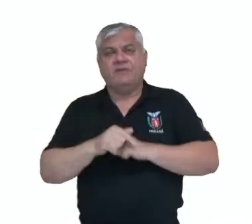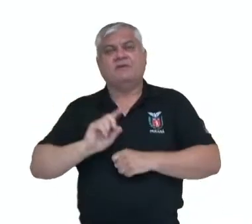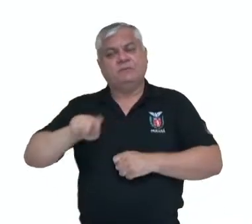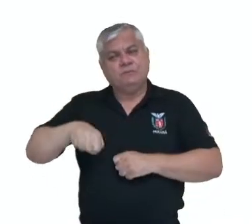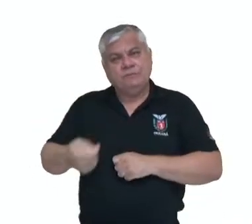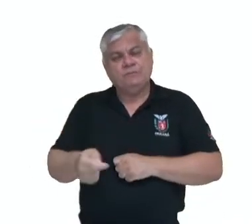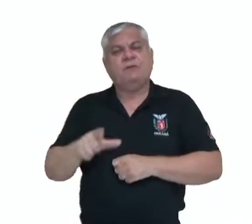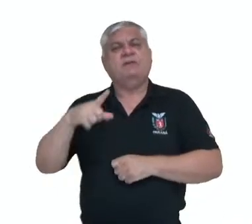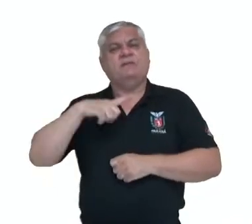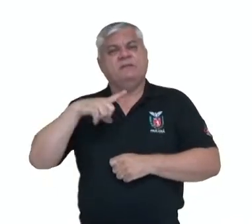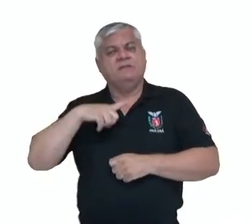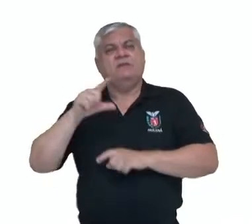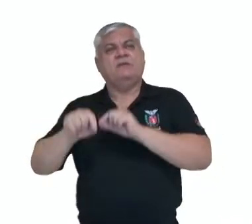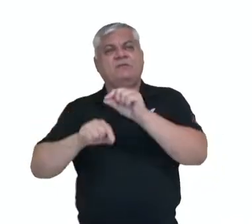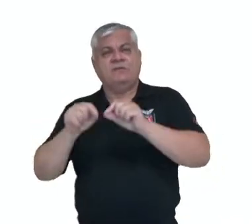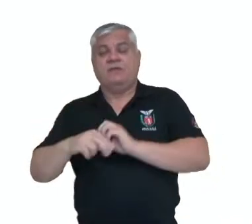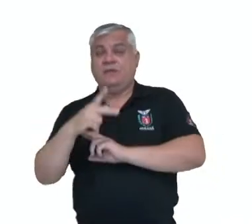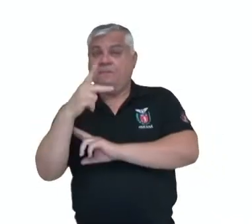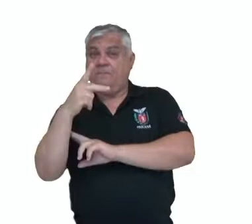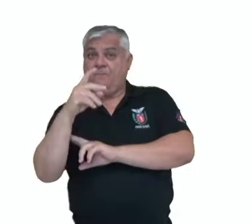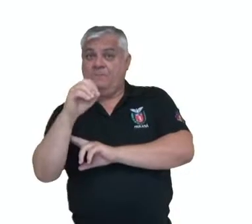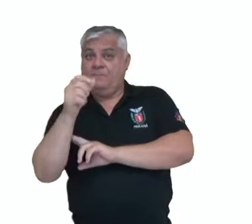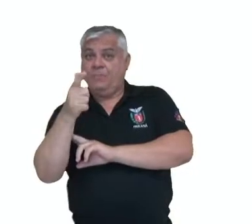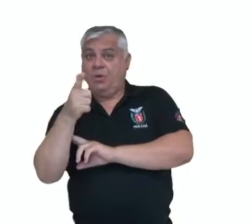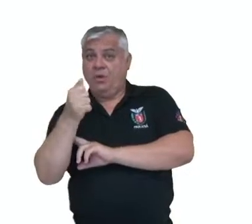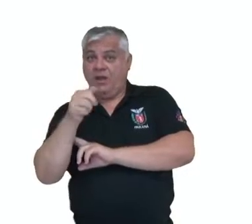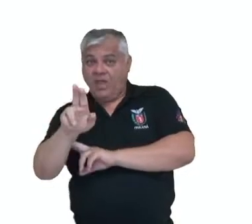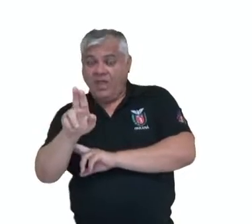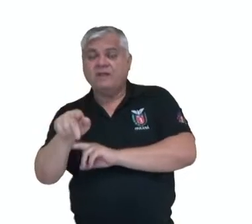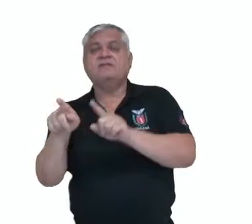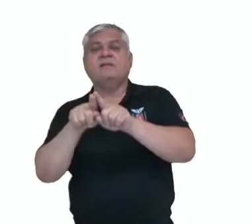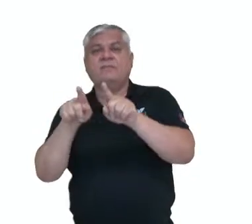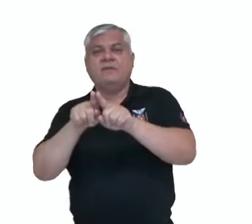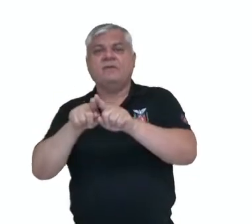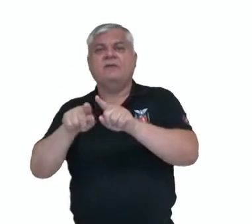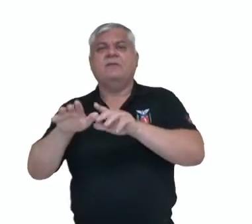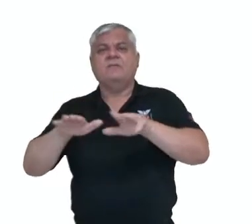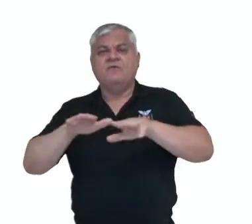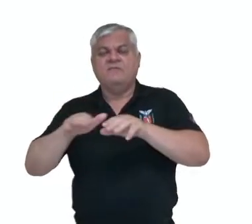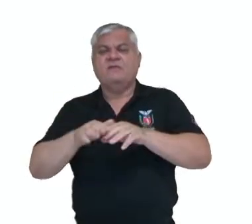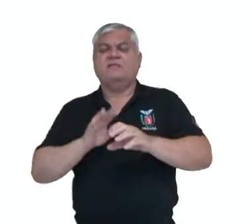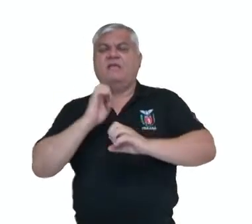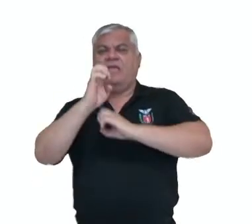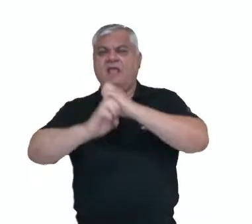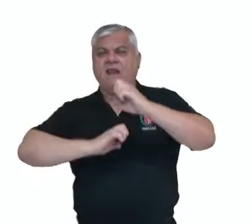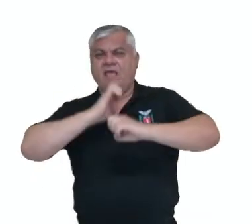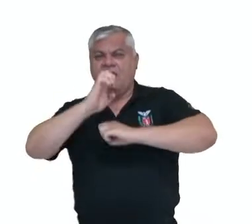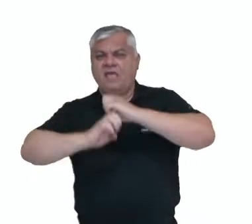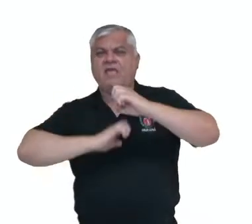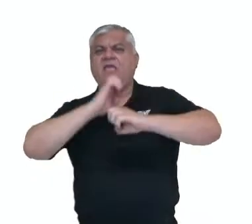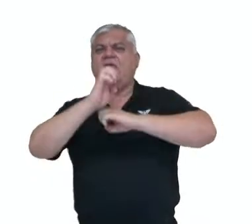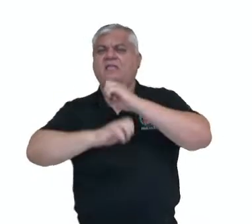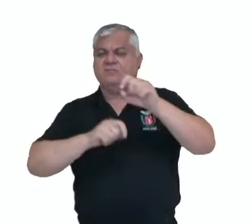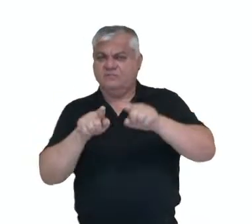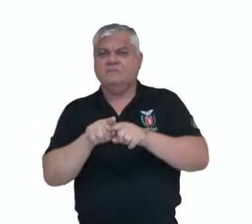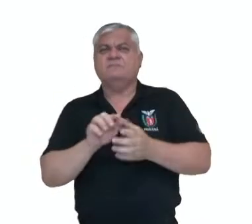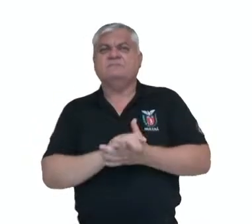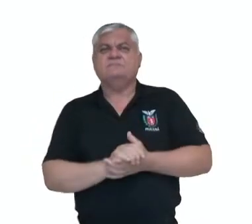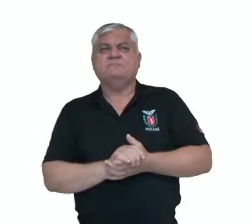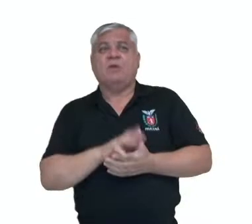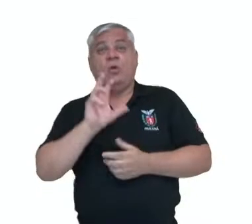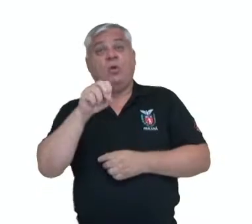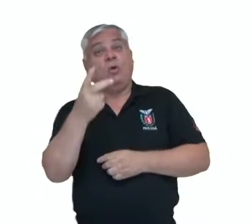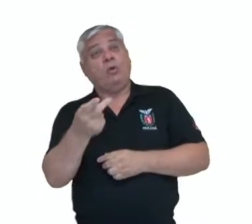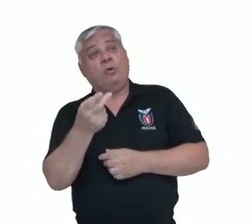denominadas de reações polares e são caracterizadas pela movimentação de pares de elétrons de fontes bem definidas, ou de